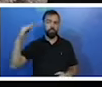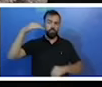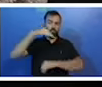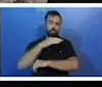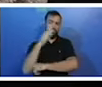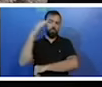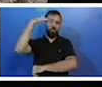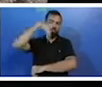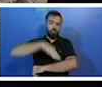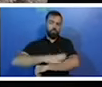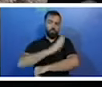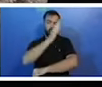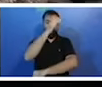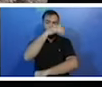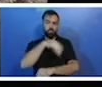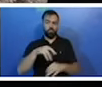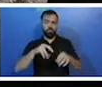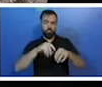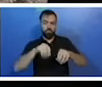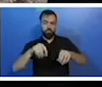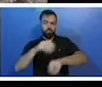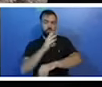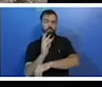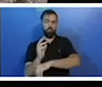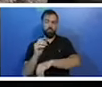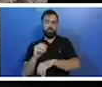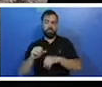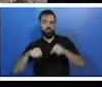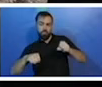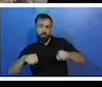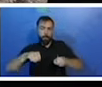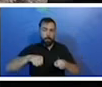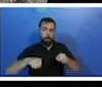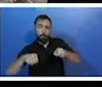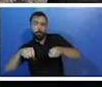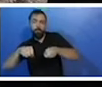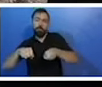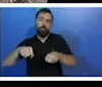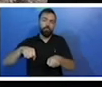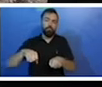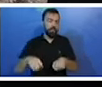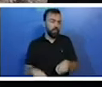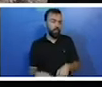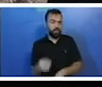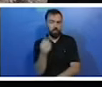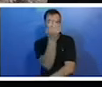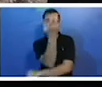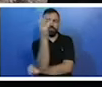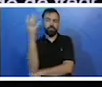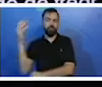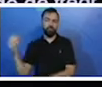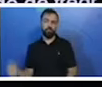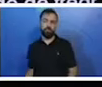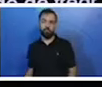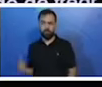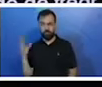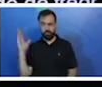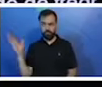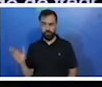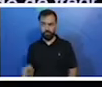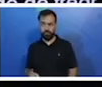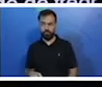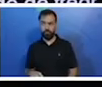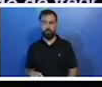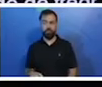vê o solo, né? Ele tendo que driblar a vegetação, as árvores. Então esse é o mountain